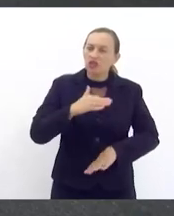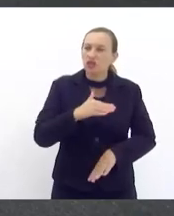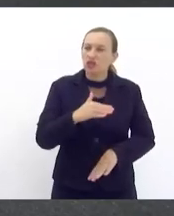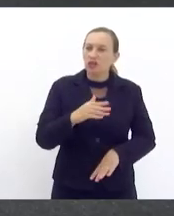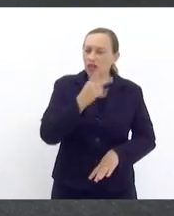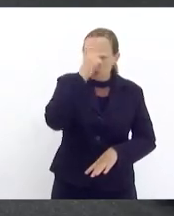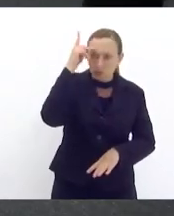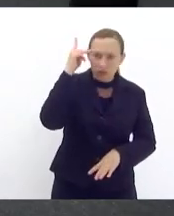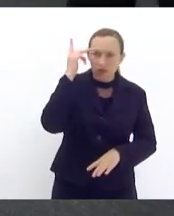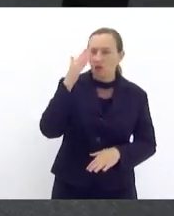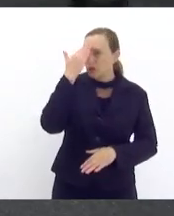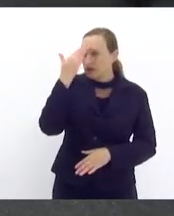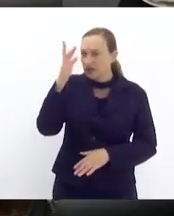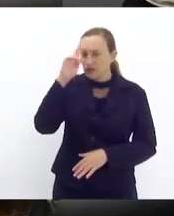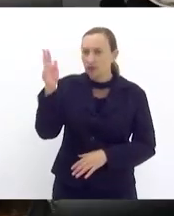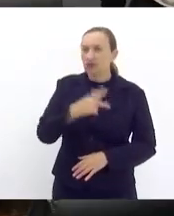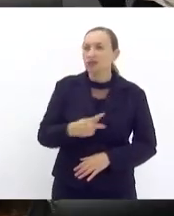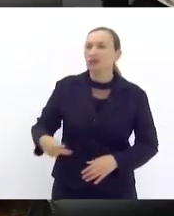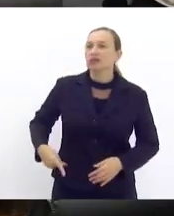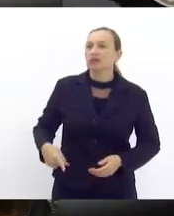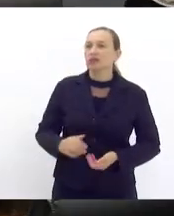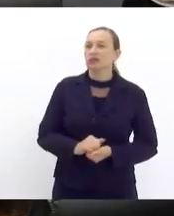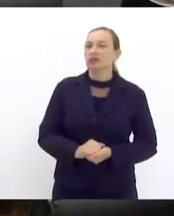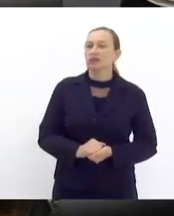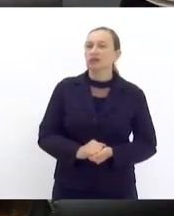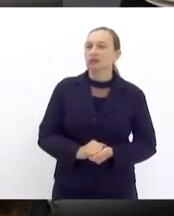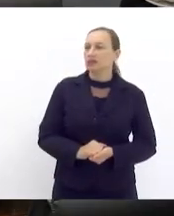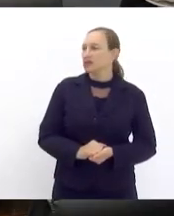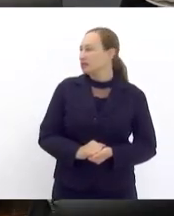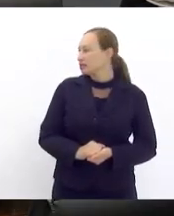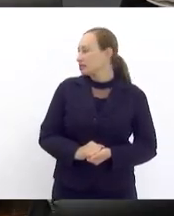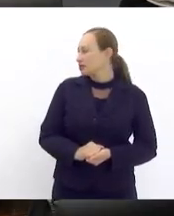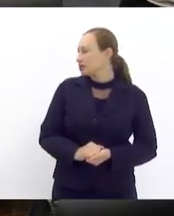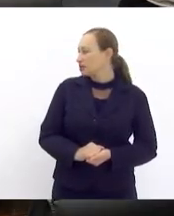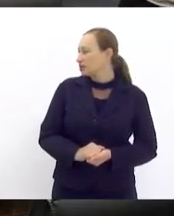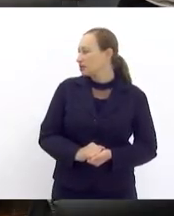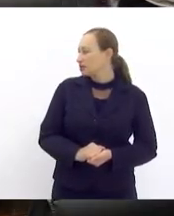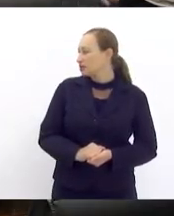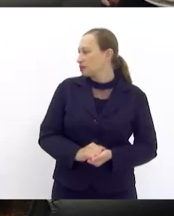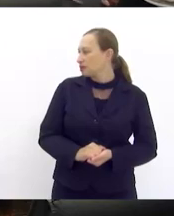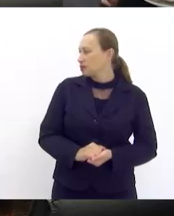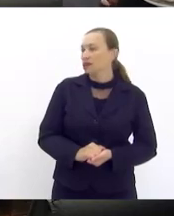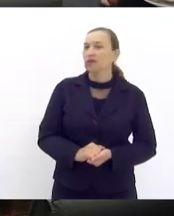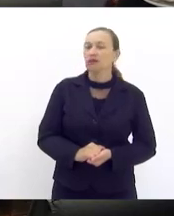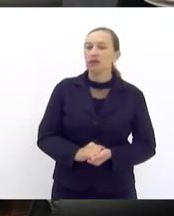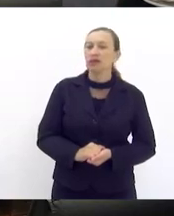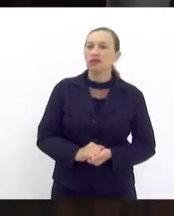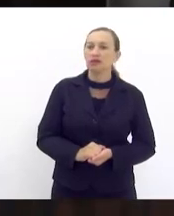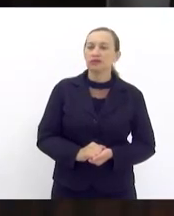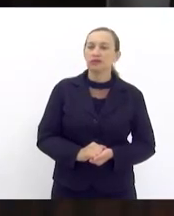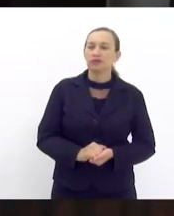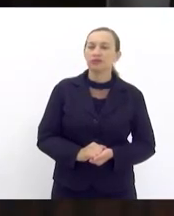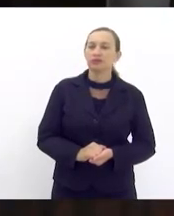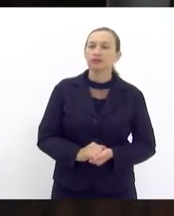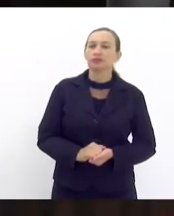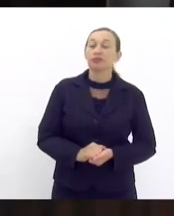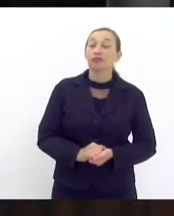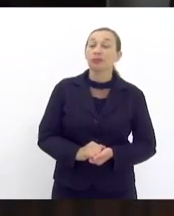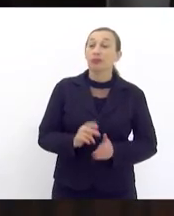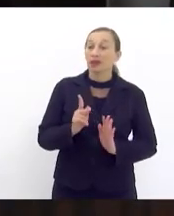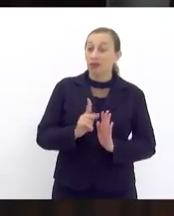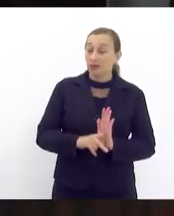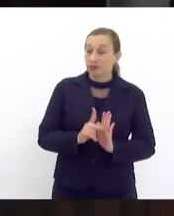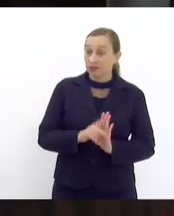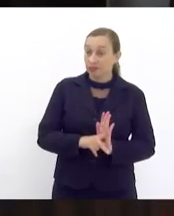essas pessoas muito obrigada senhor presidente Parabéns tia Jô Caju minha nobre deputada esse projeto